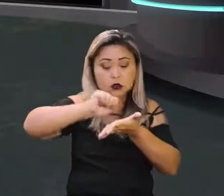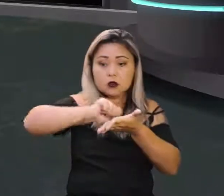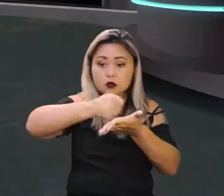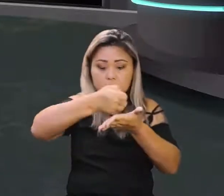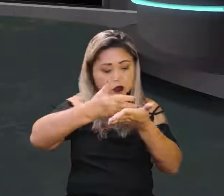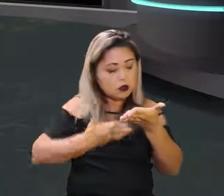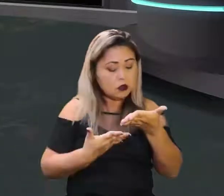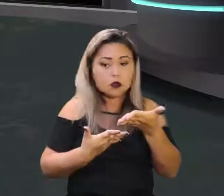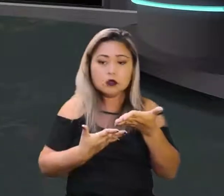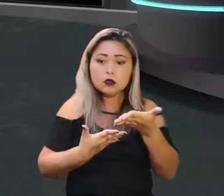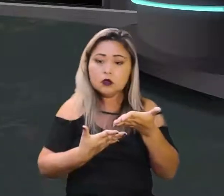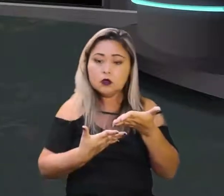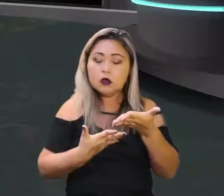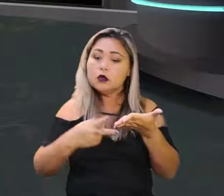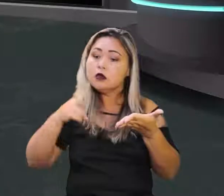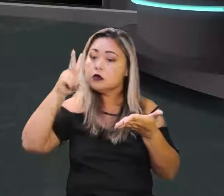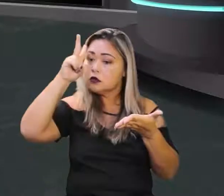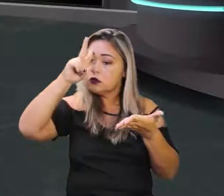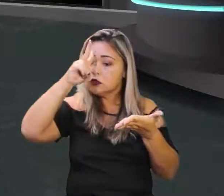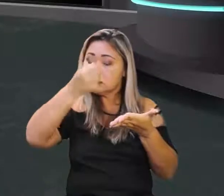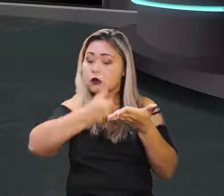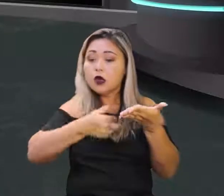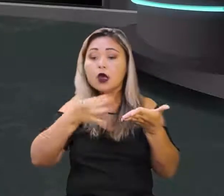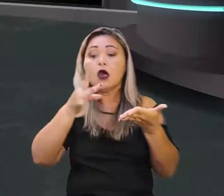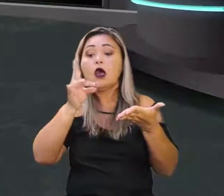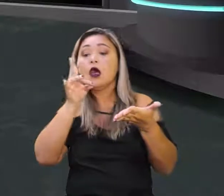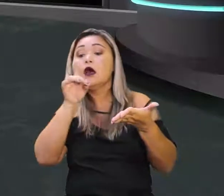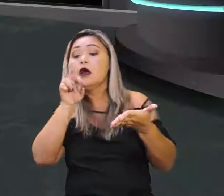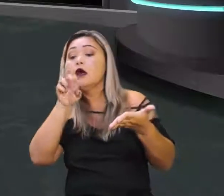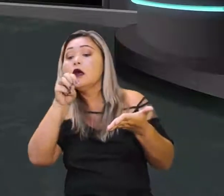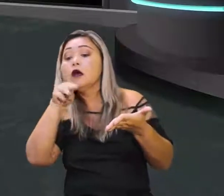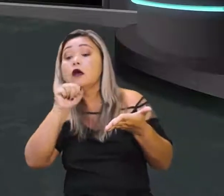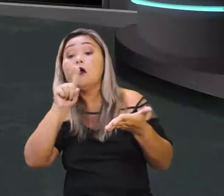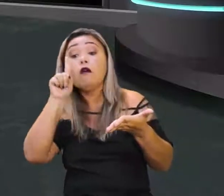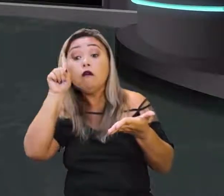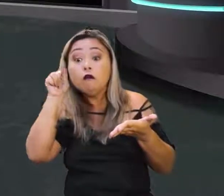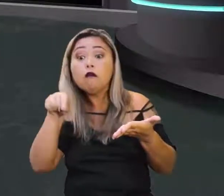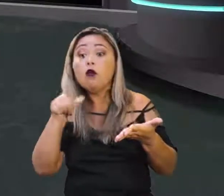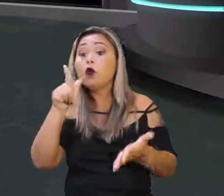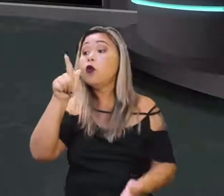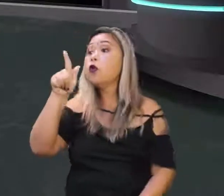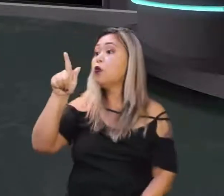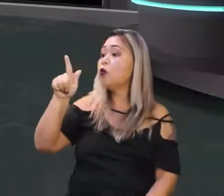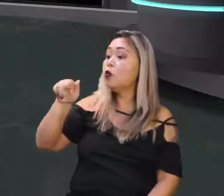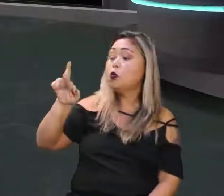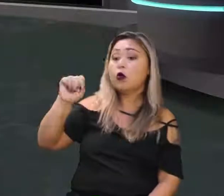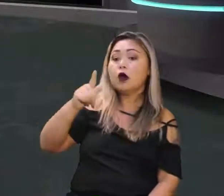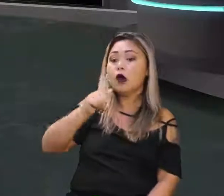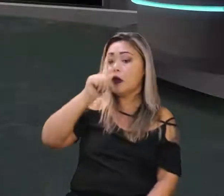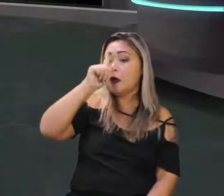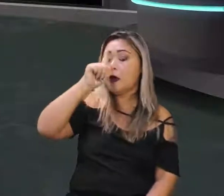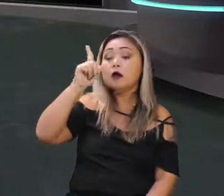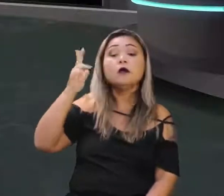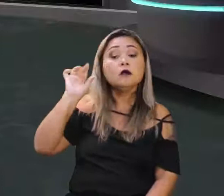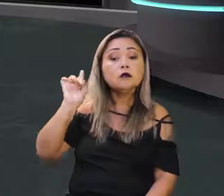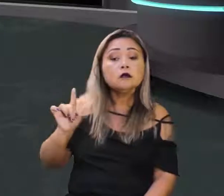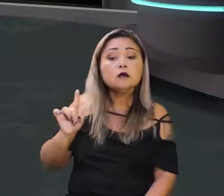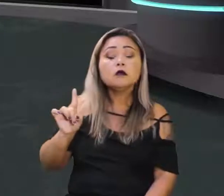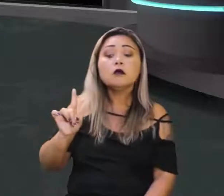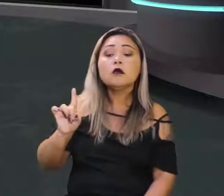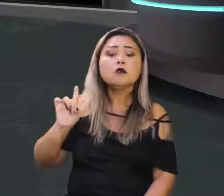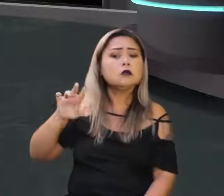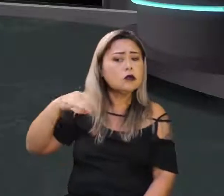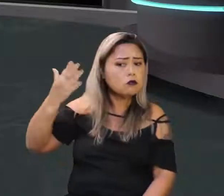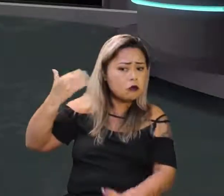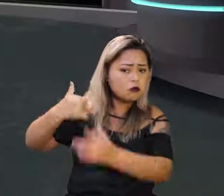escritores, né, de histórias, de dramas, foram os gregos, são os escritores gregos, são os